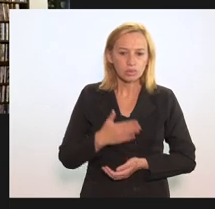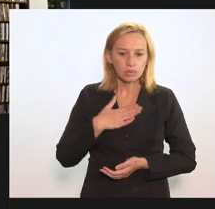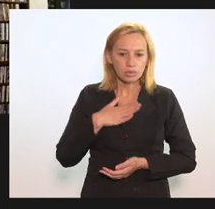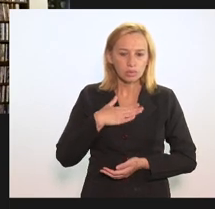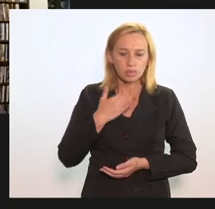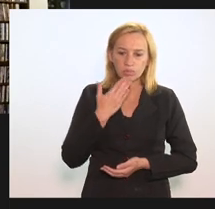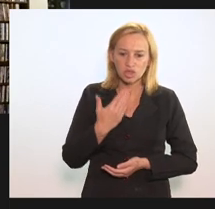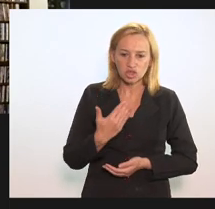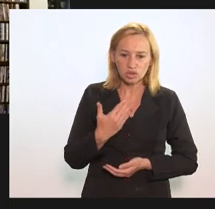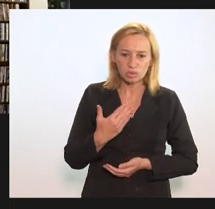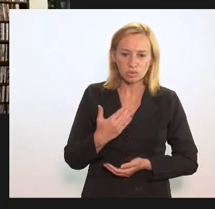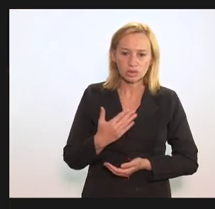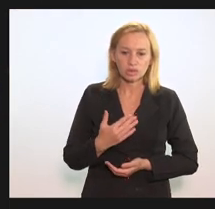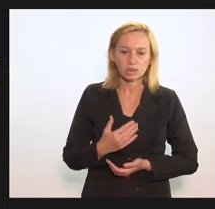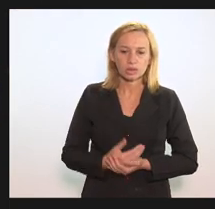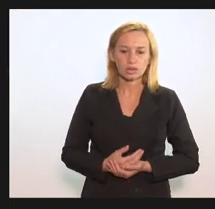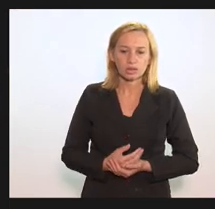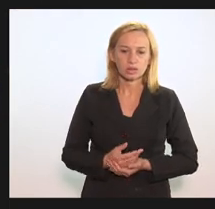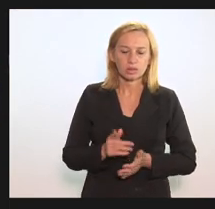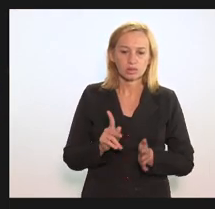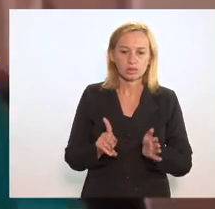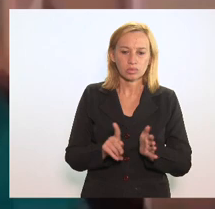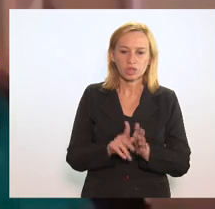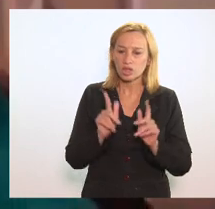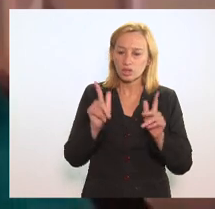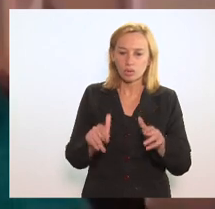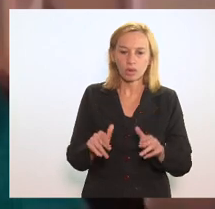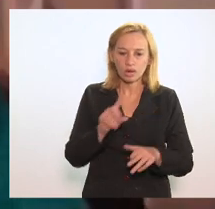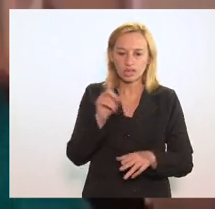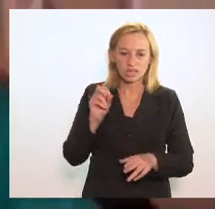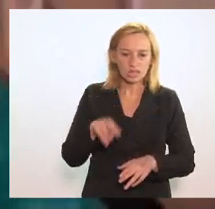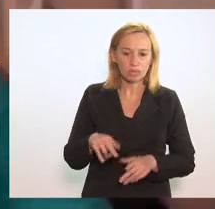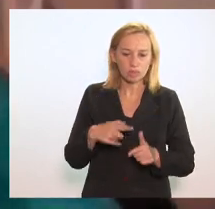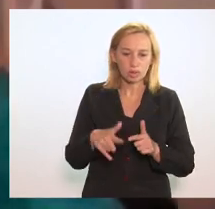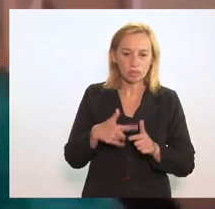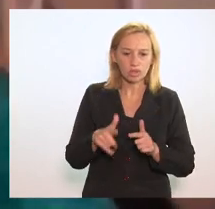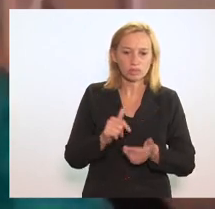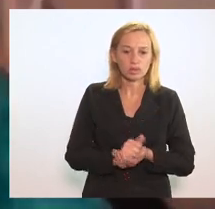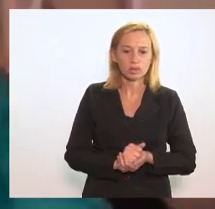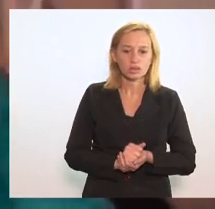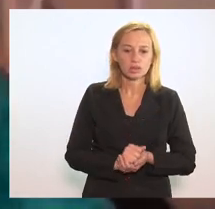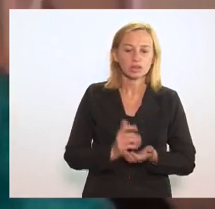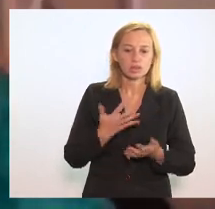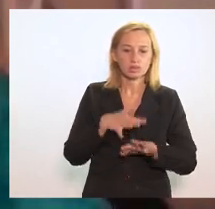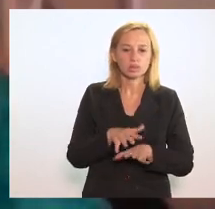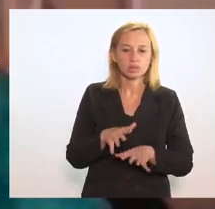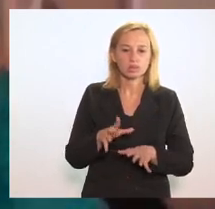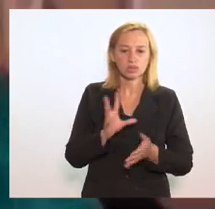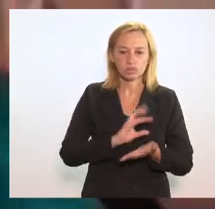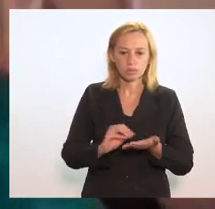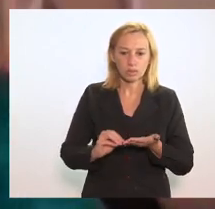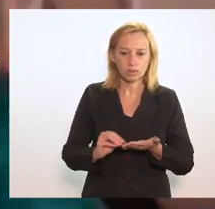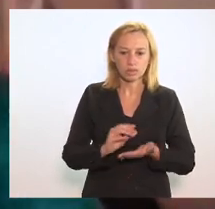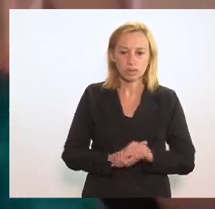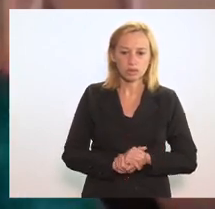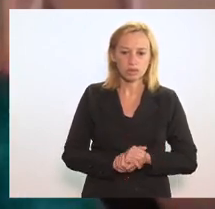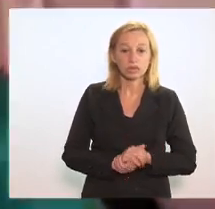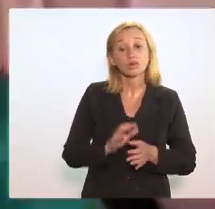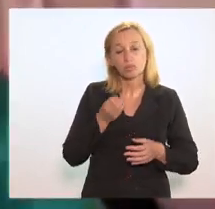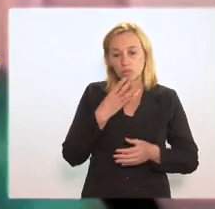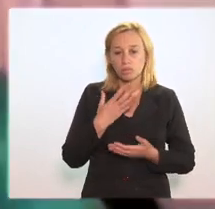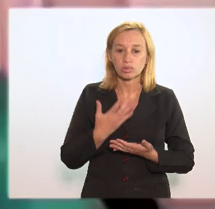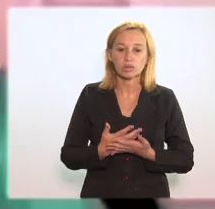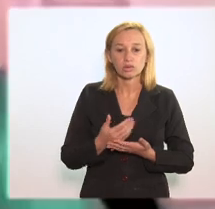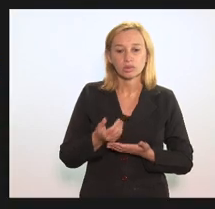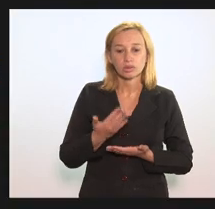meu pedido, a minha intervenção vai no mesmo caminho da deputada Zeidan para inclusão de pauta. Bom, então